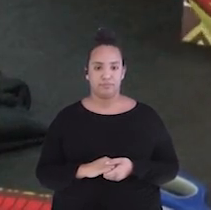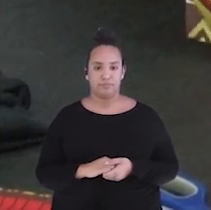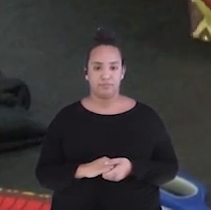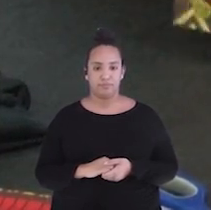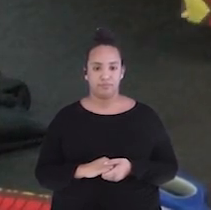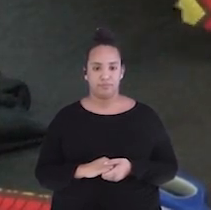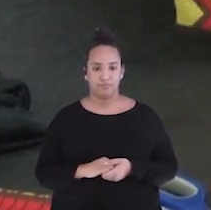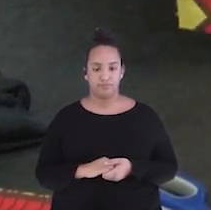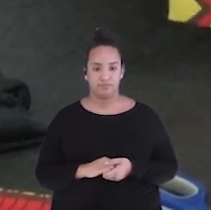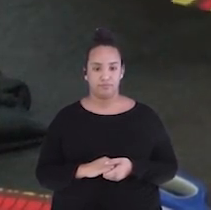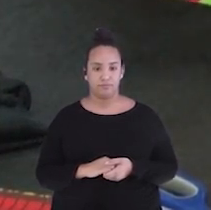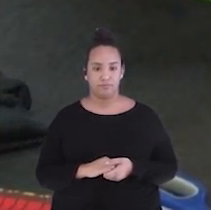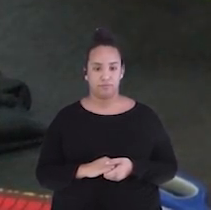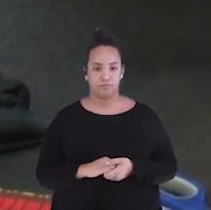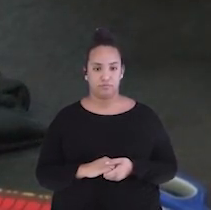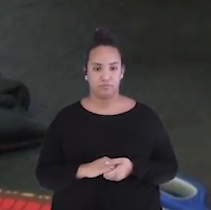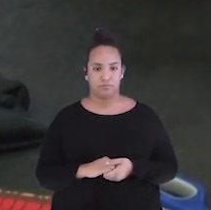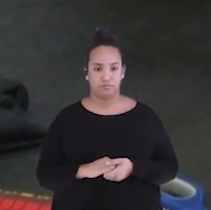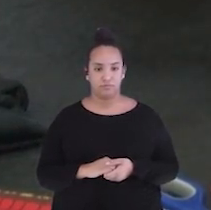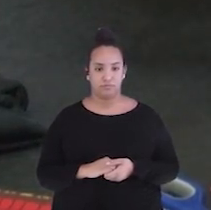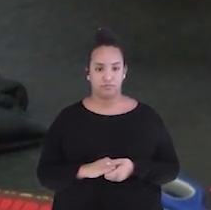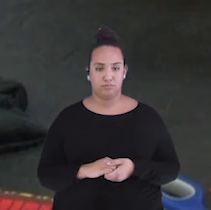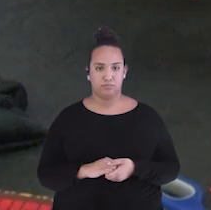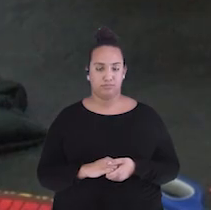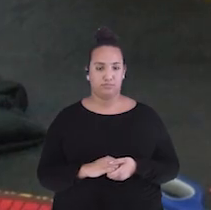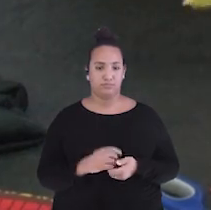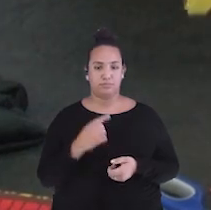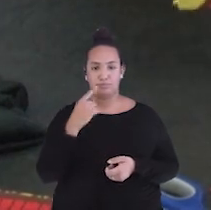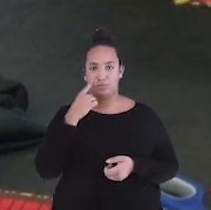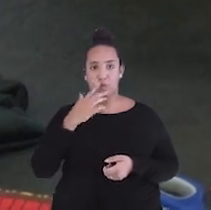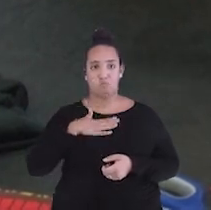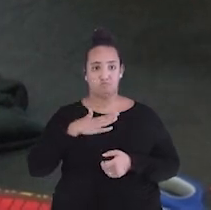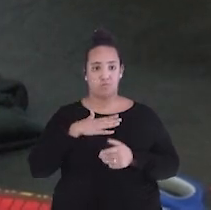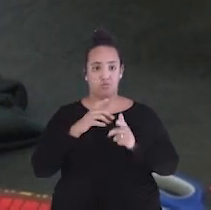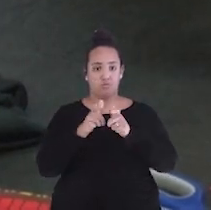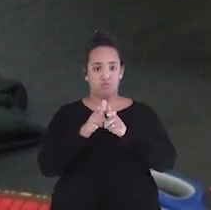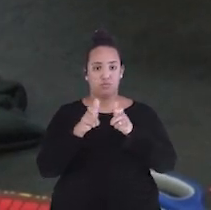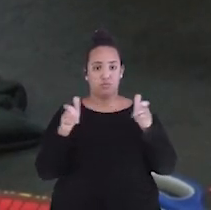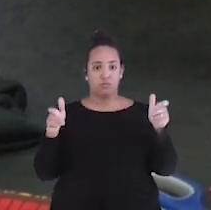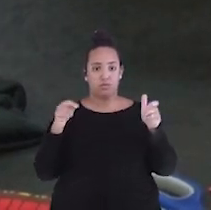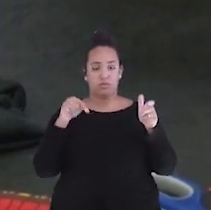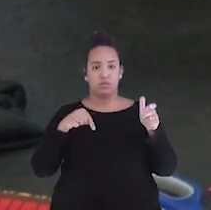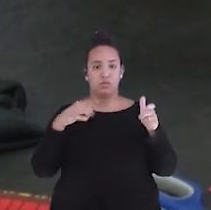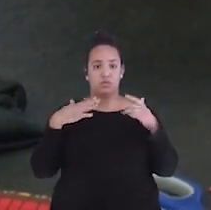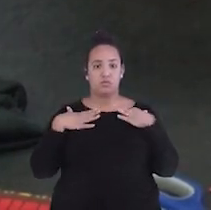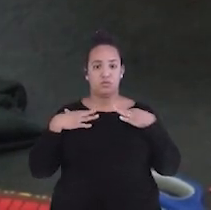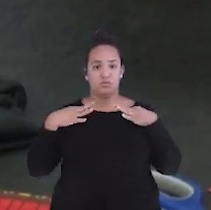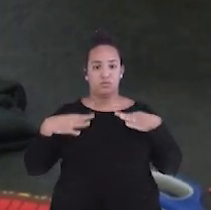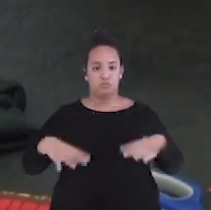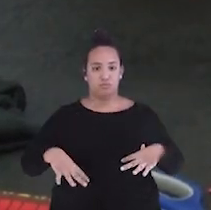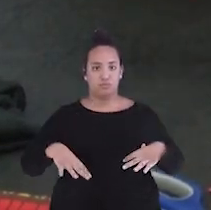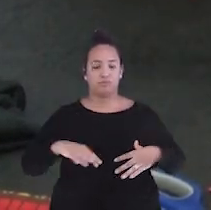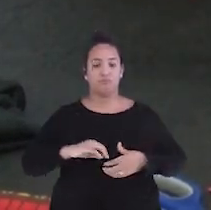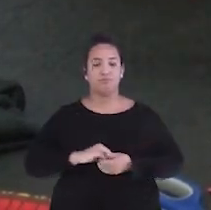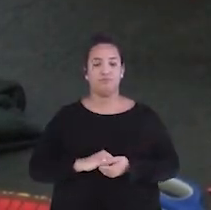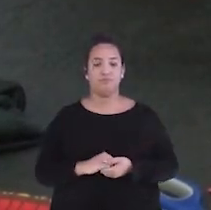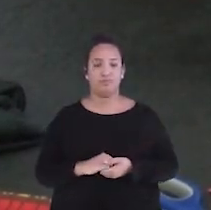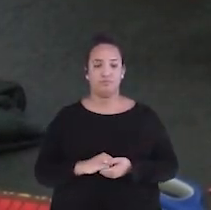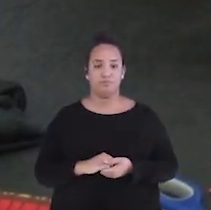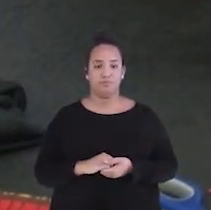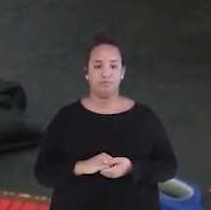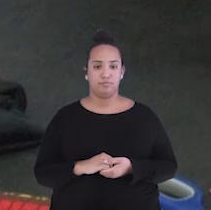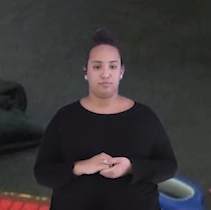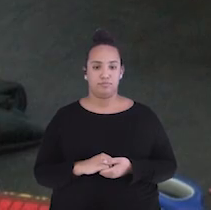Tá vendo, ó? Eu até fiz um pouquinho grande, mas se a gente fazer muito grande, o paninho vai cair da cabecinha